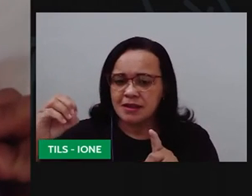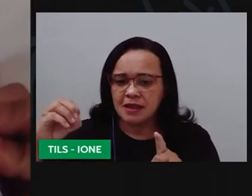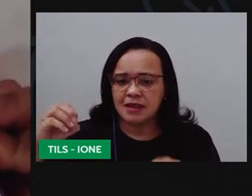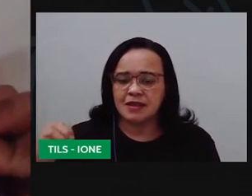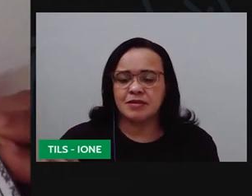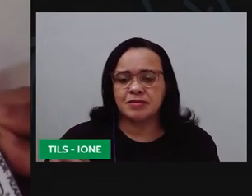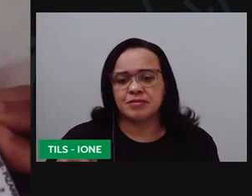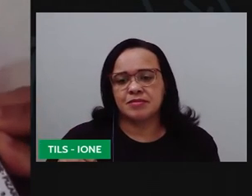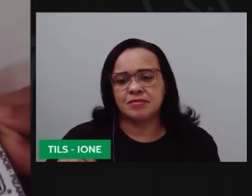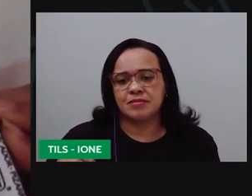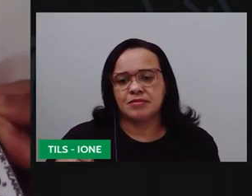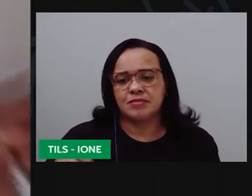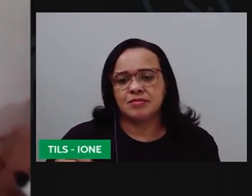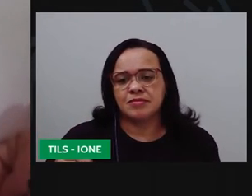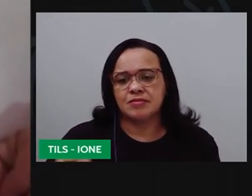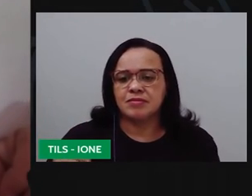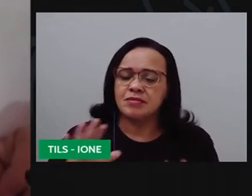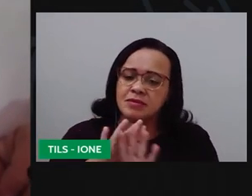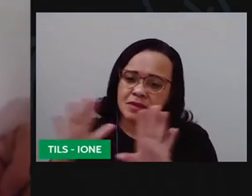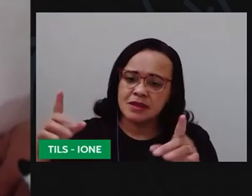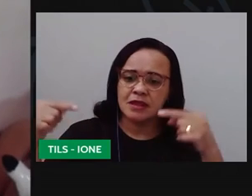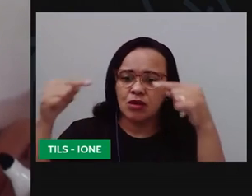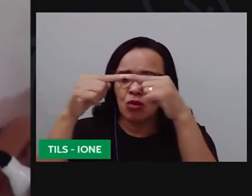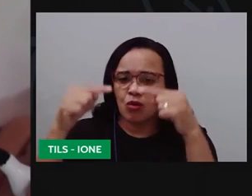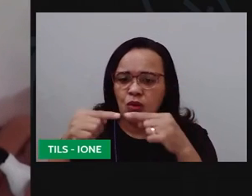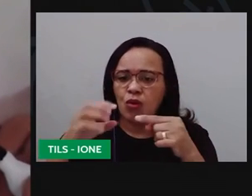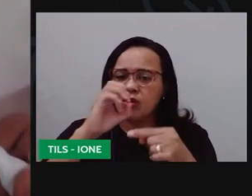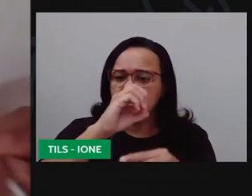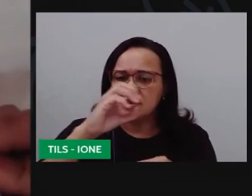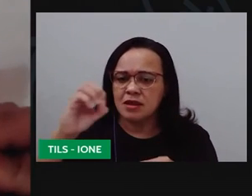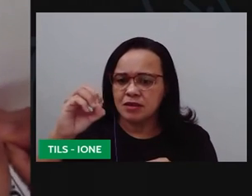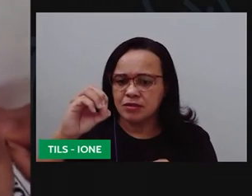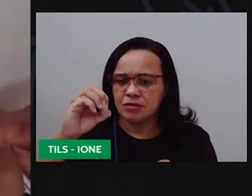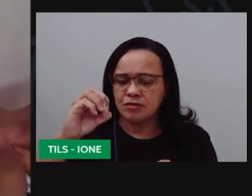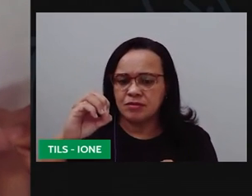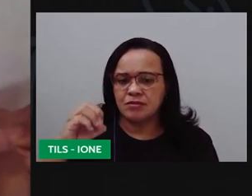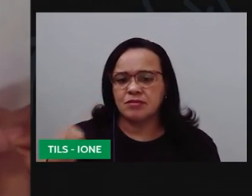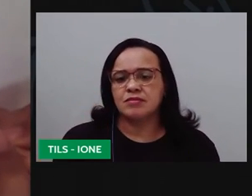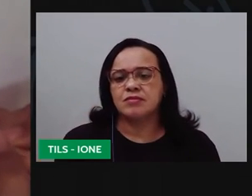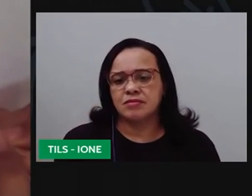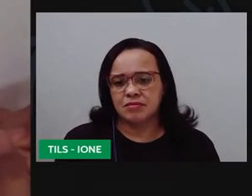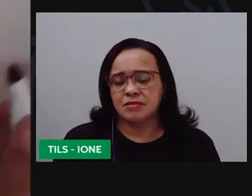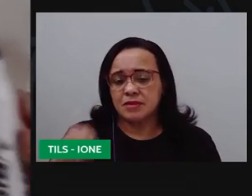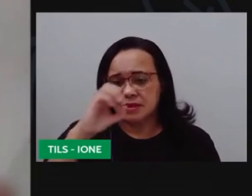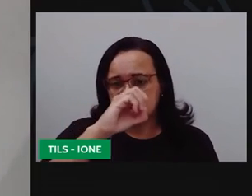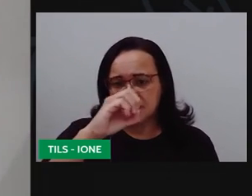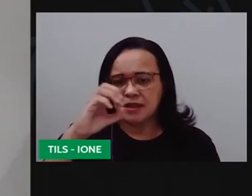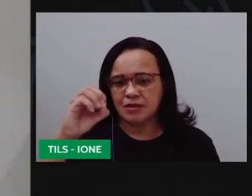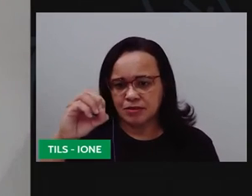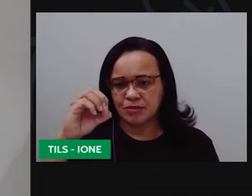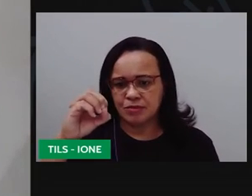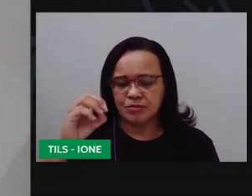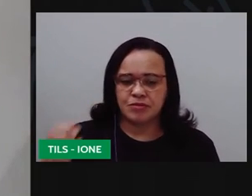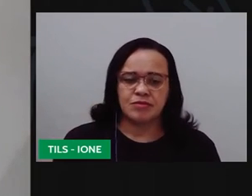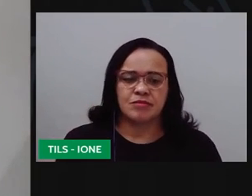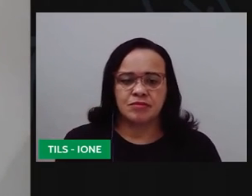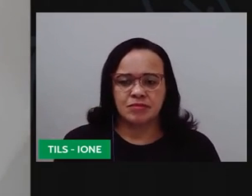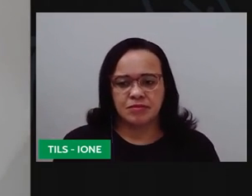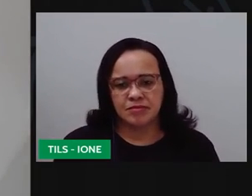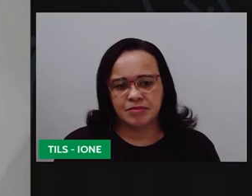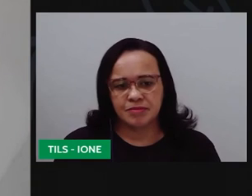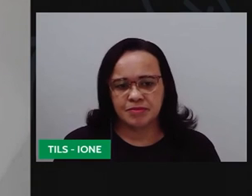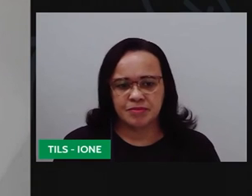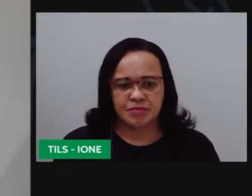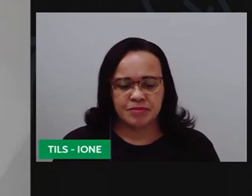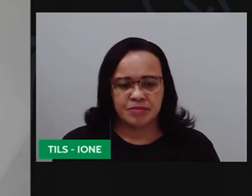não aqui eu fico com meu 10 então a casa da dezena vai ficar o quê com 10 Então vamos lá tenho